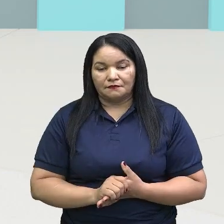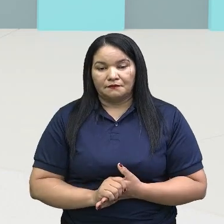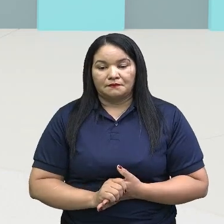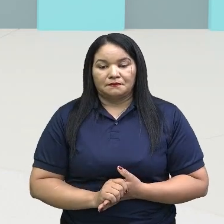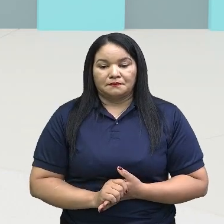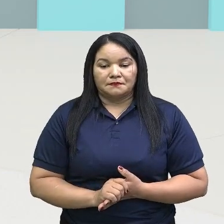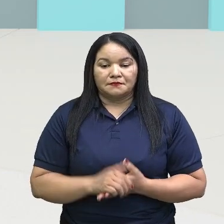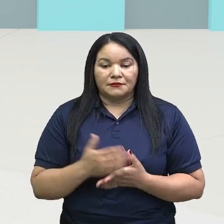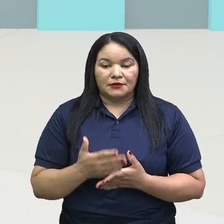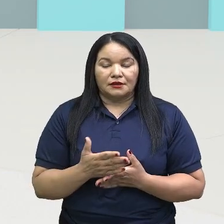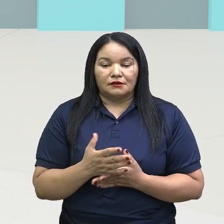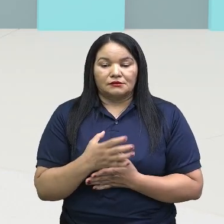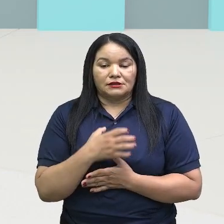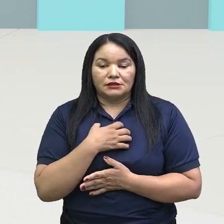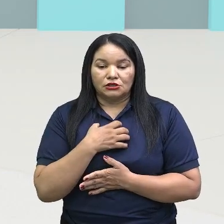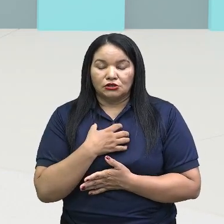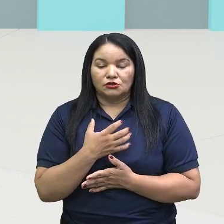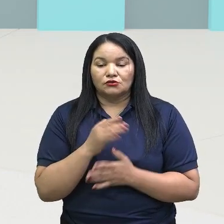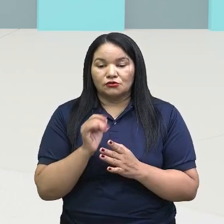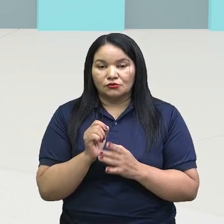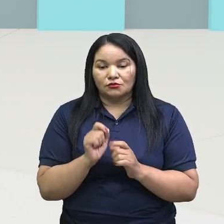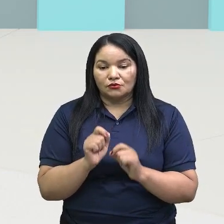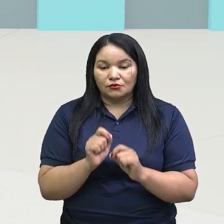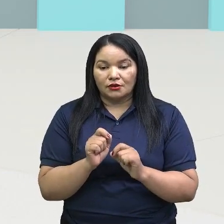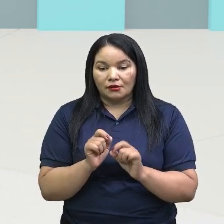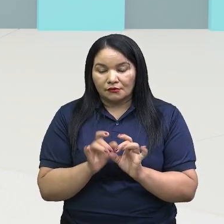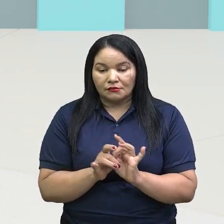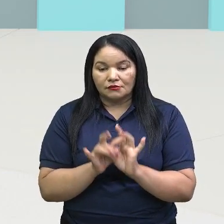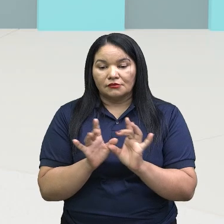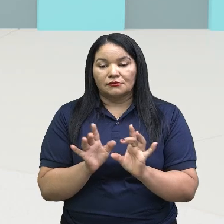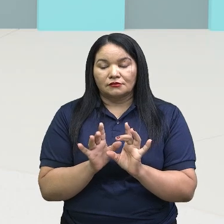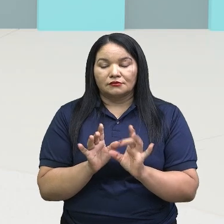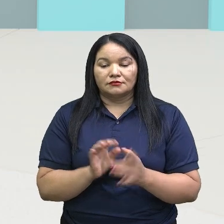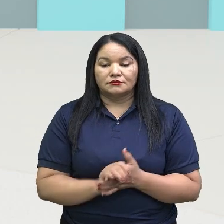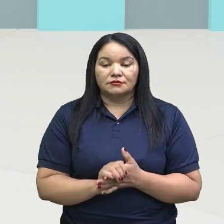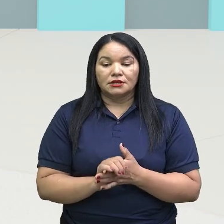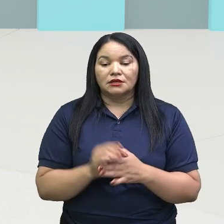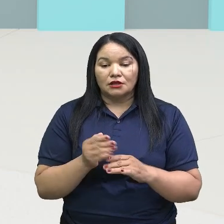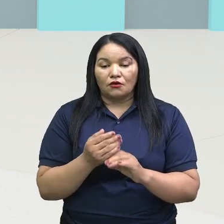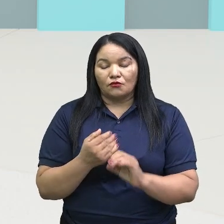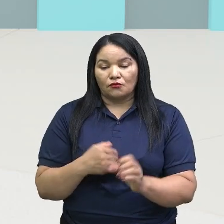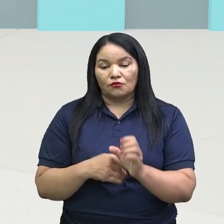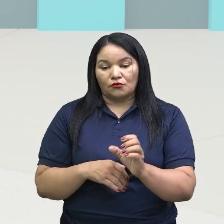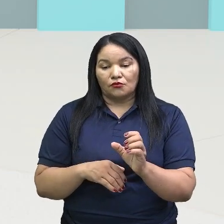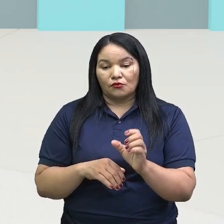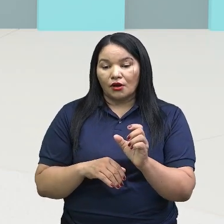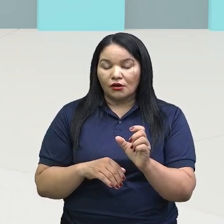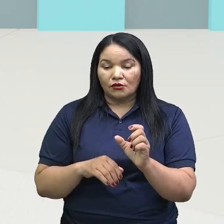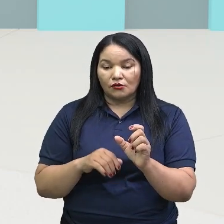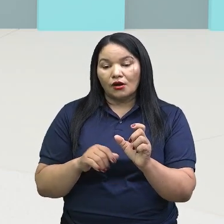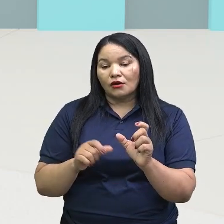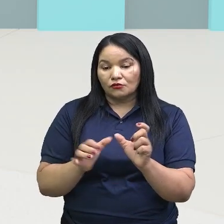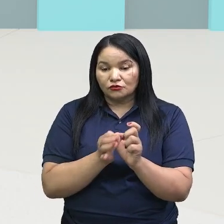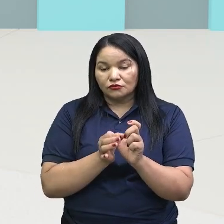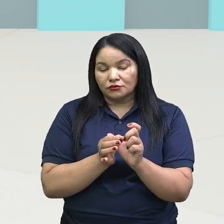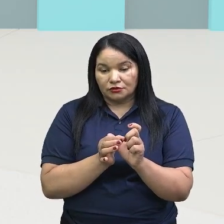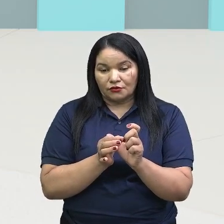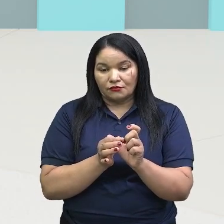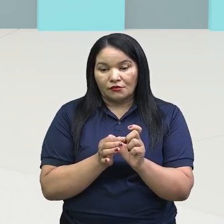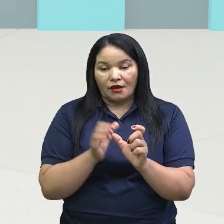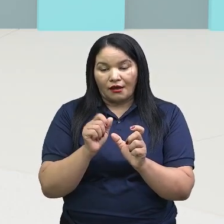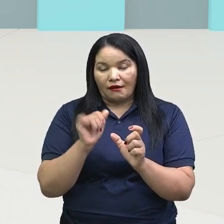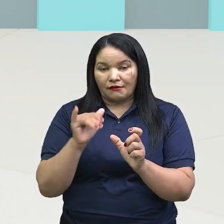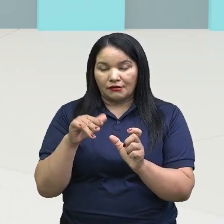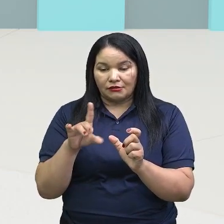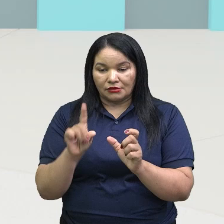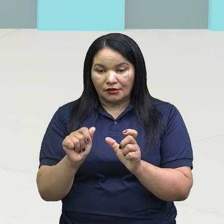é o sentido, né, dessa concessão que a conjunção ainda que expressa. E